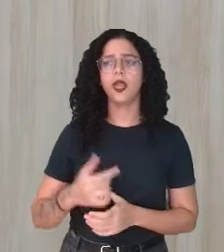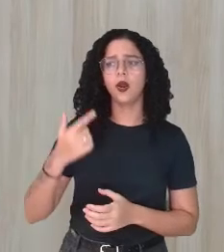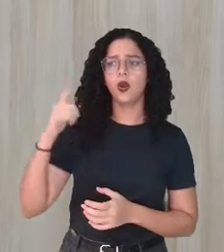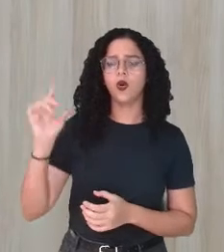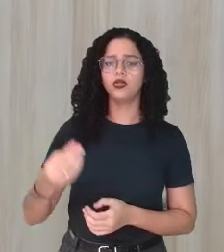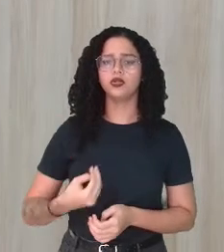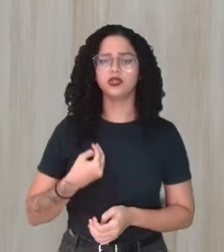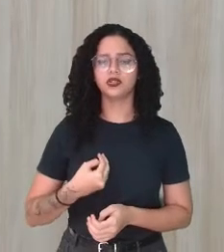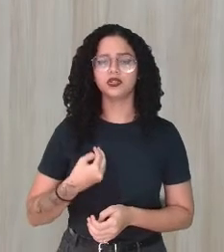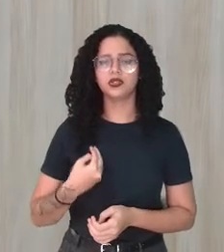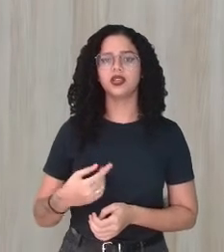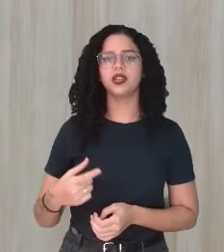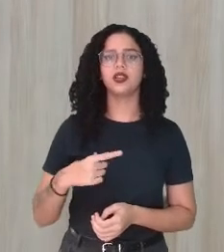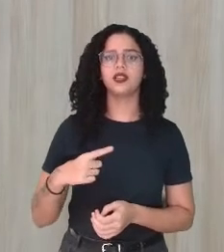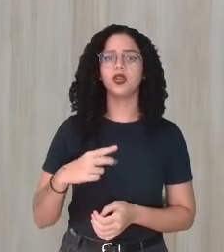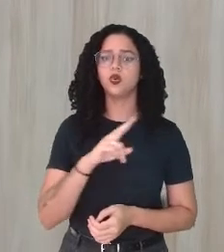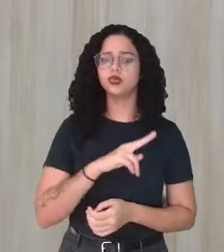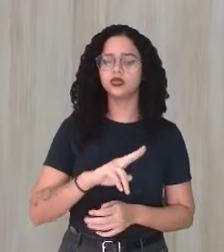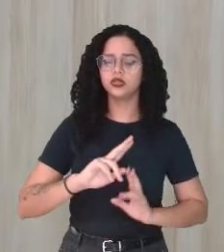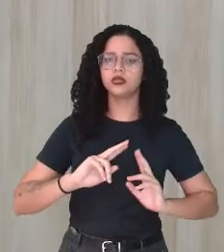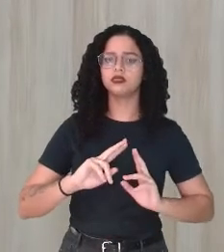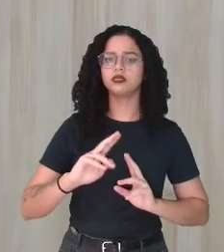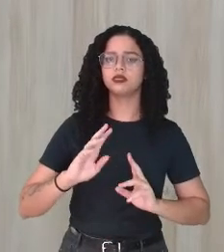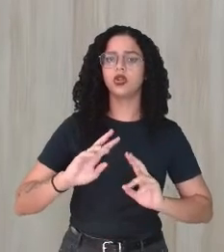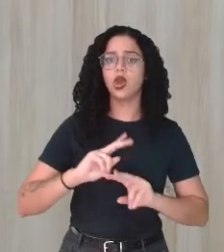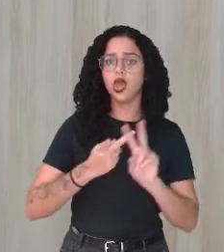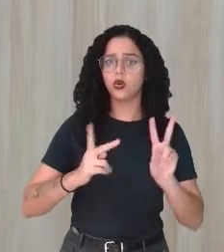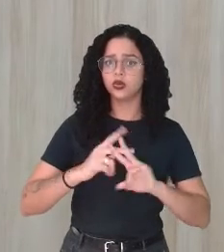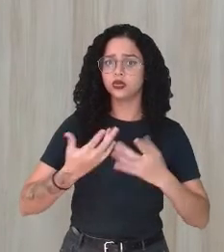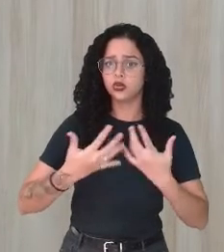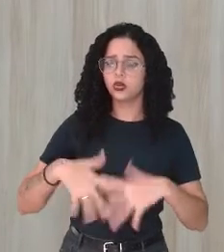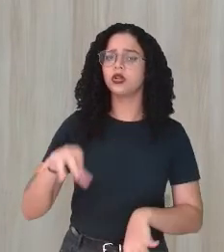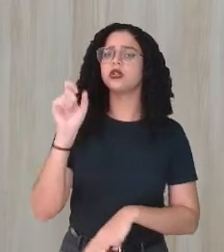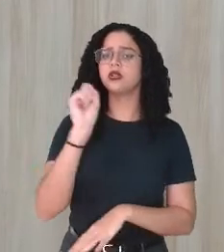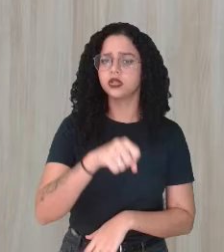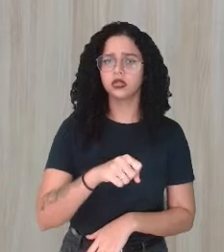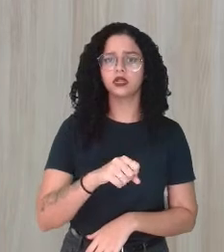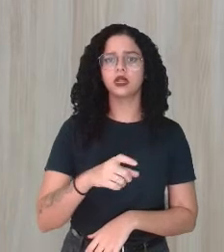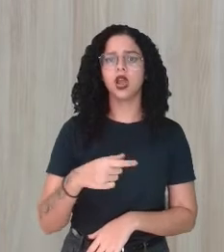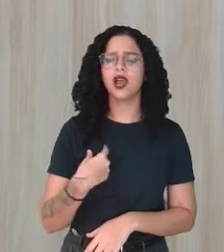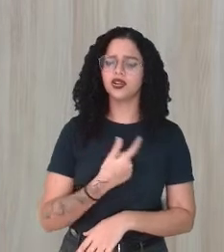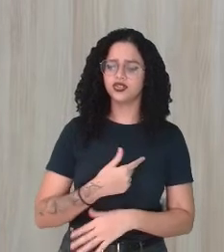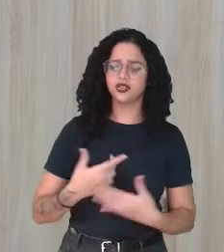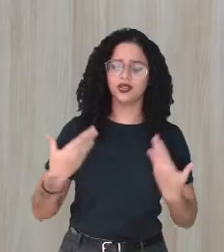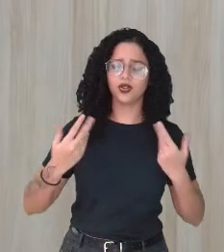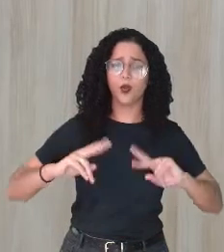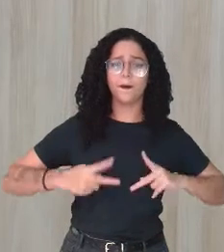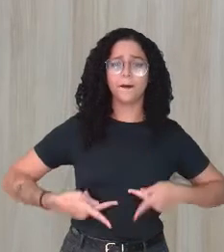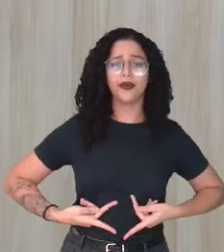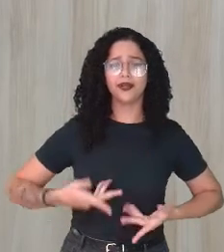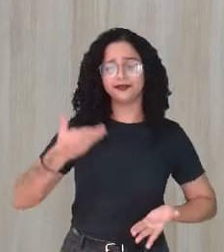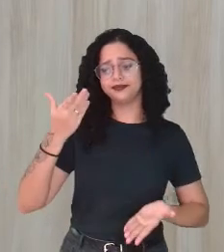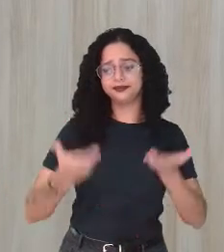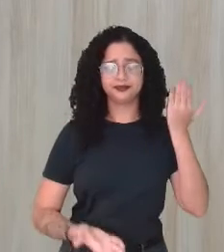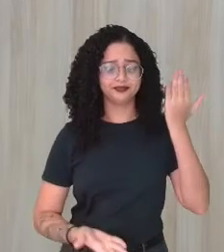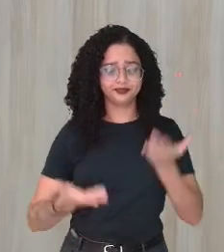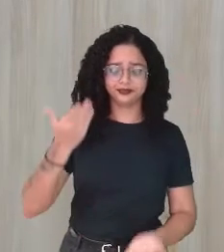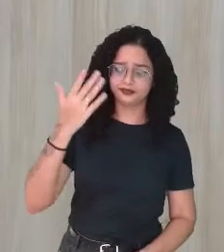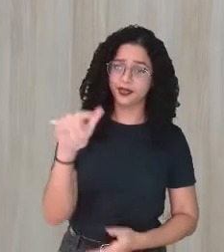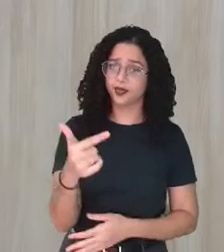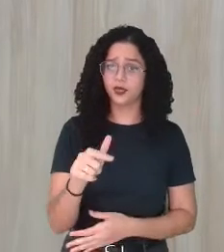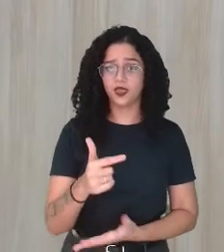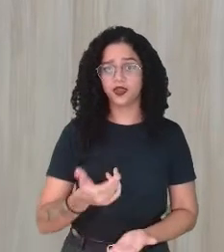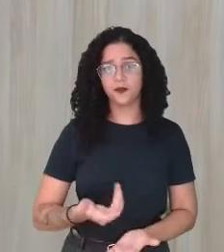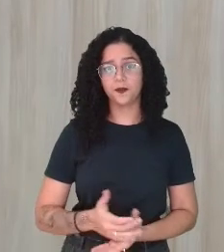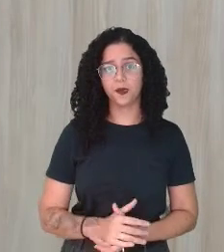seres não estão se utilizando também dos recursos naturais? Estão. A gente que está desequilibrando o babado. A gente também pode